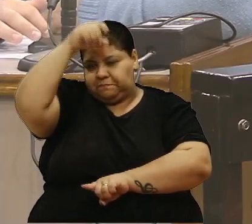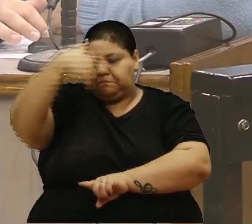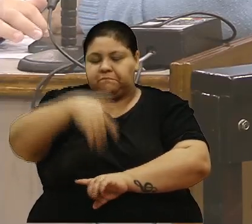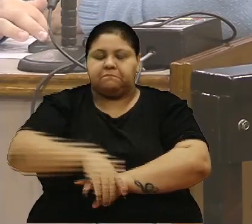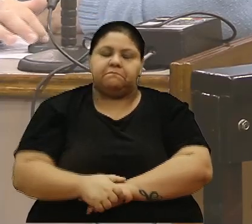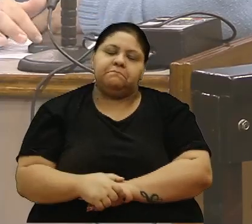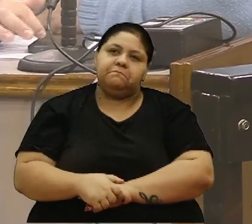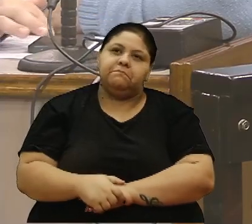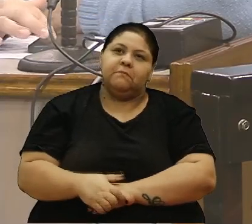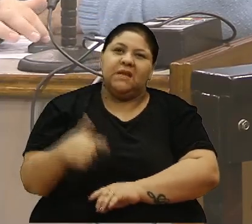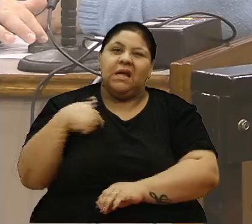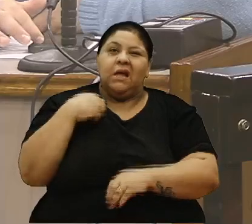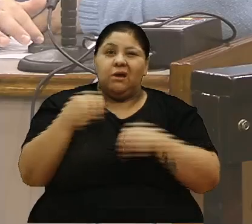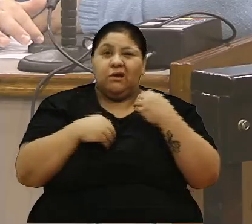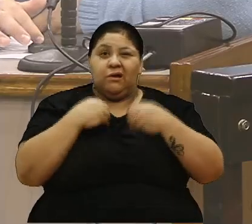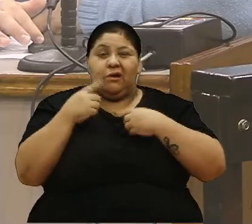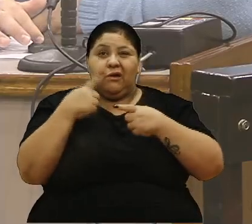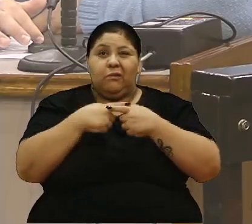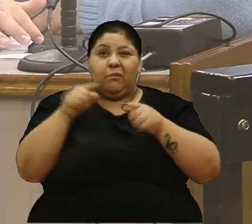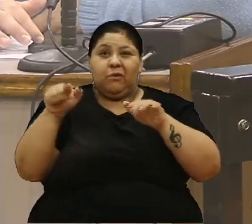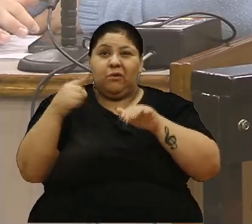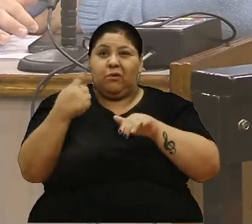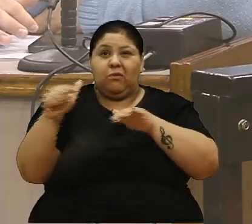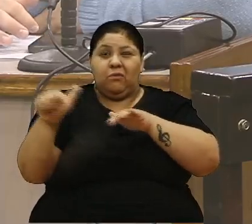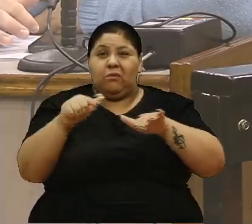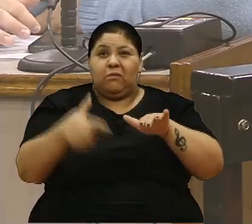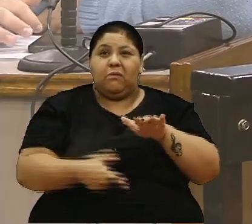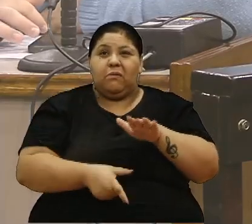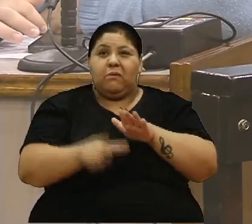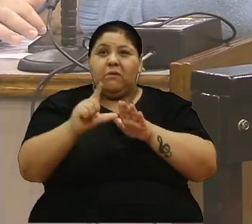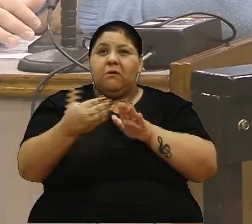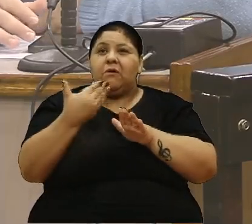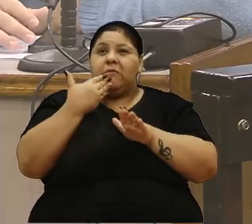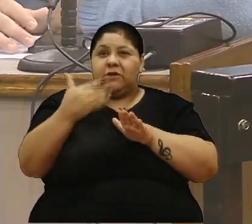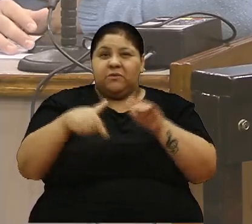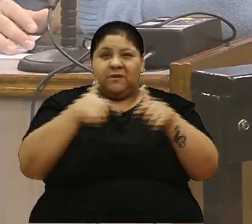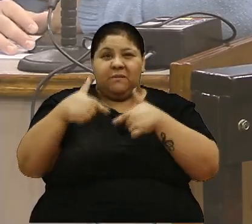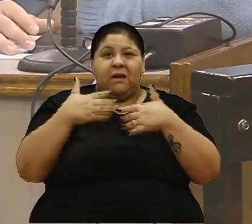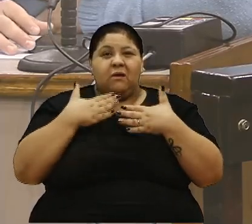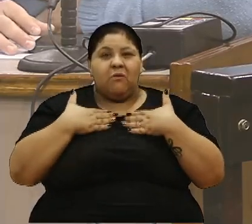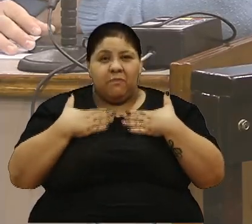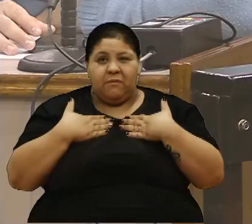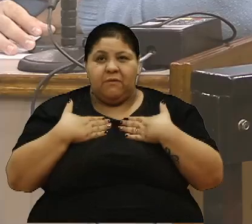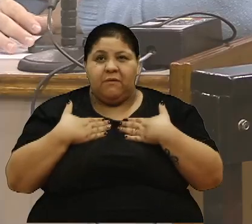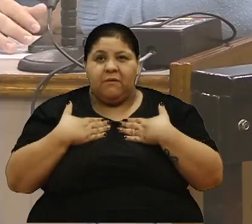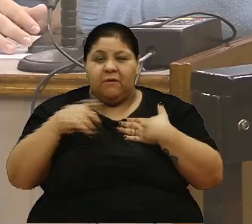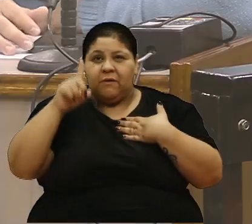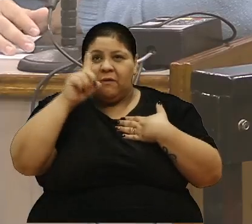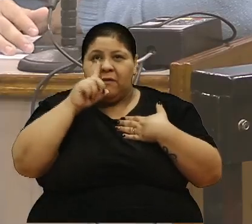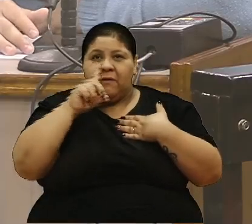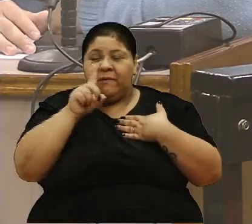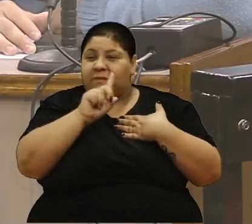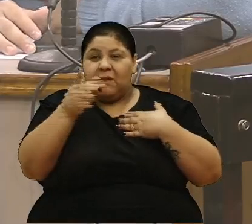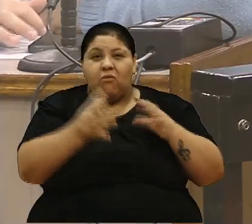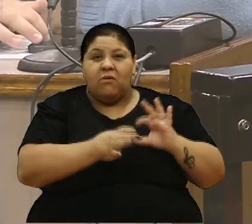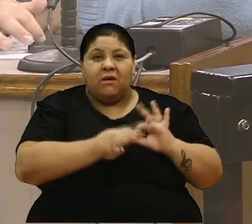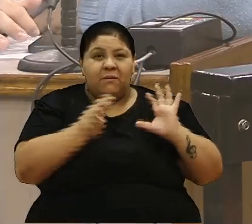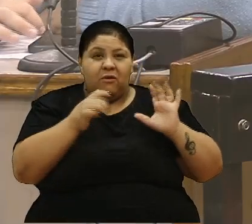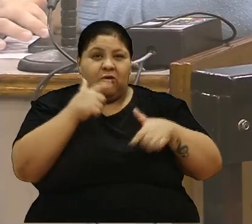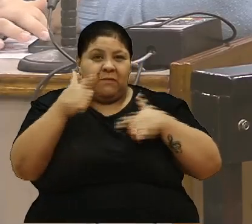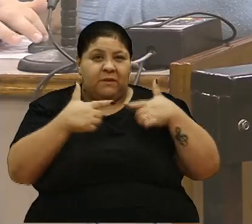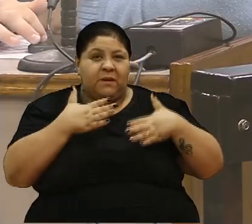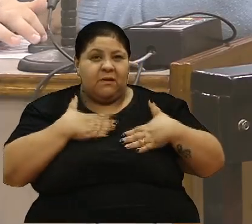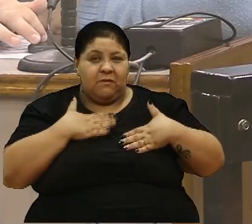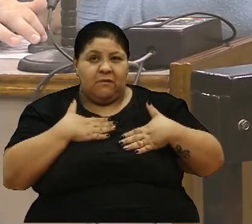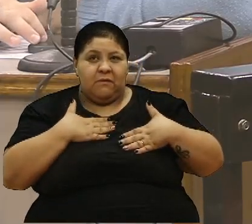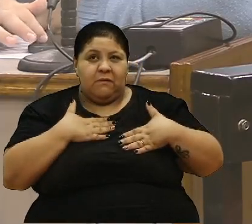E eu sinto porque uma semana antes ele tinha pedido para vir trabalhar comigo e a mãe dele não deixou.